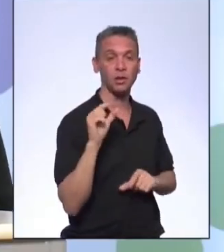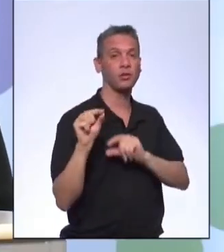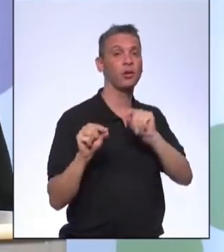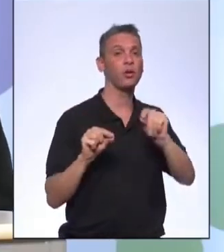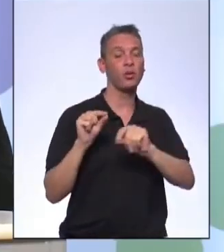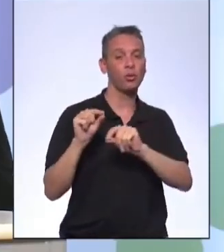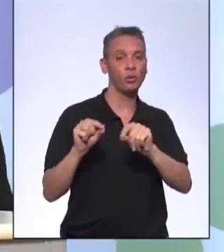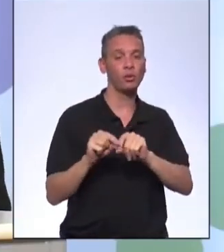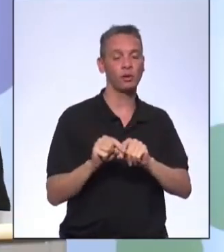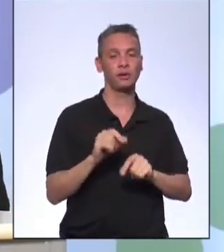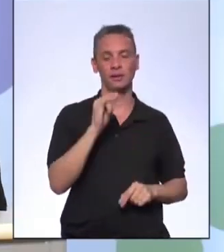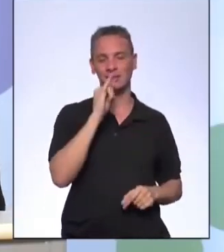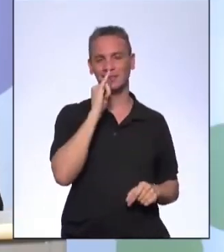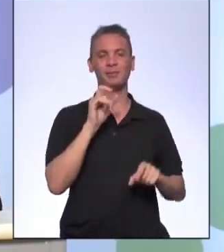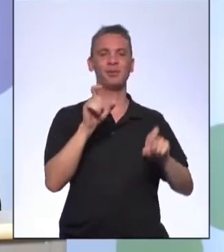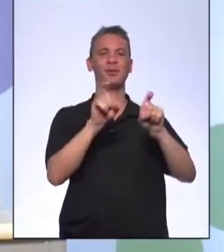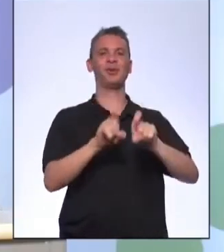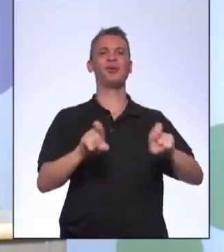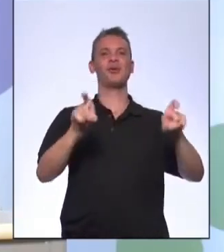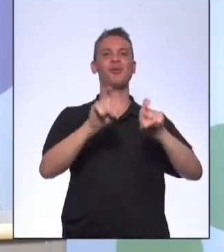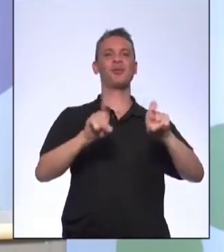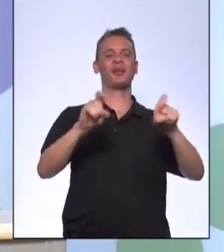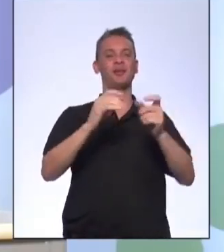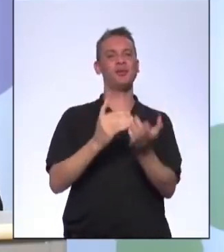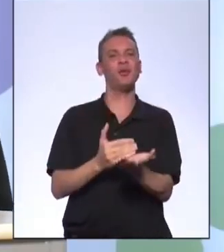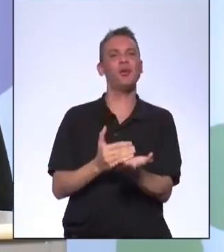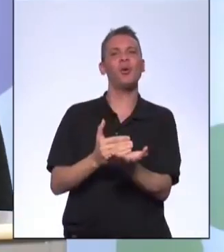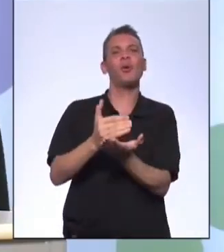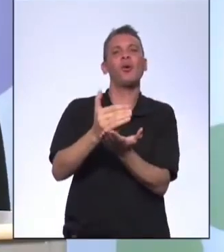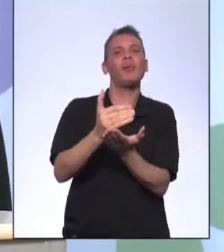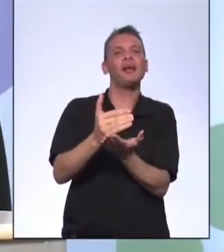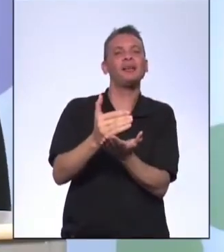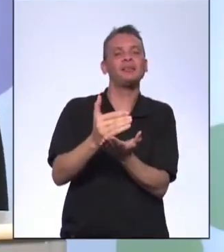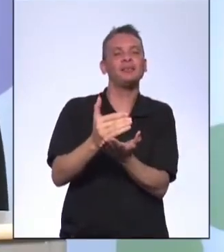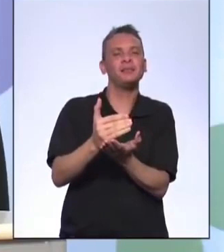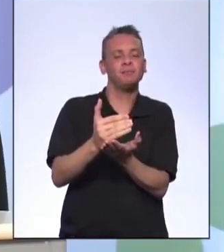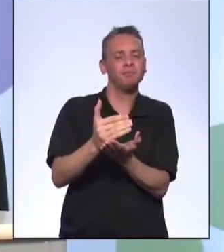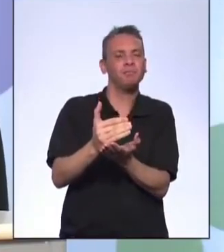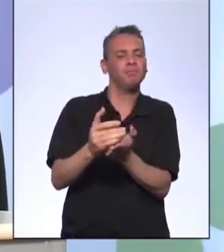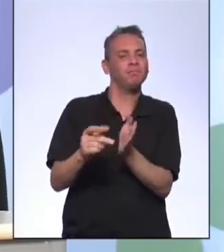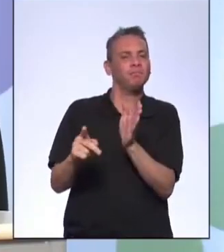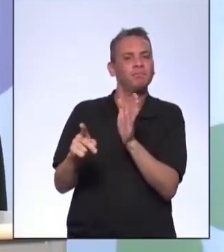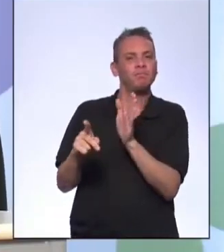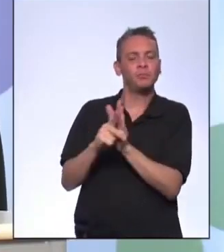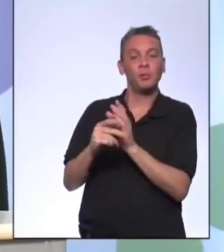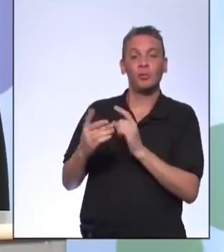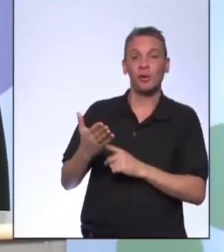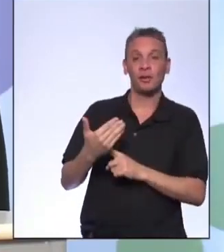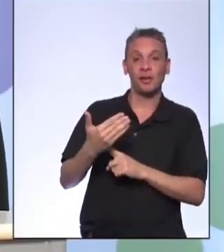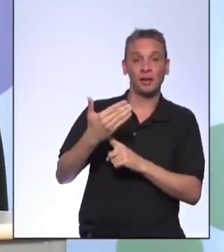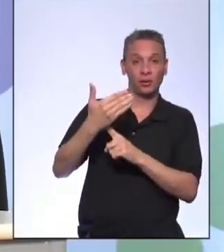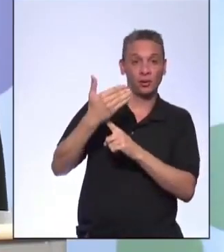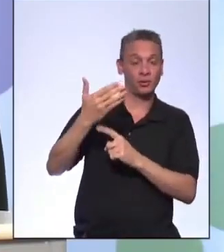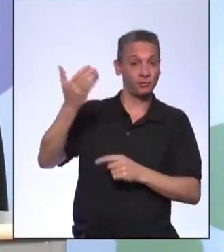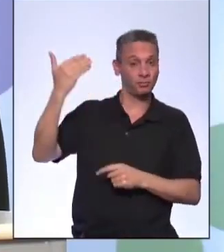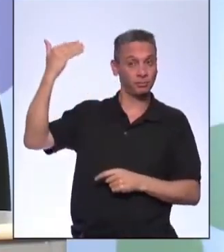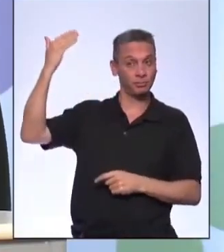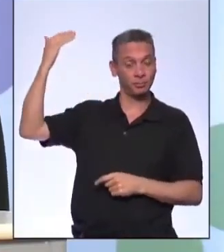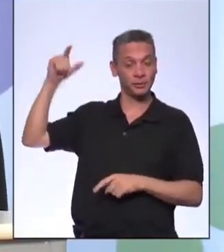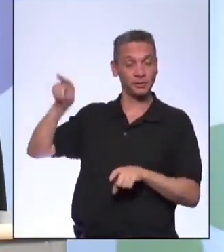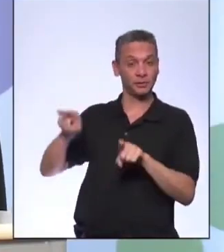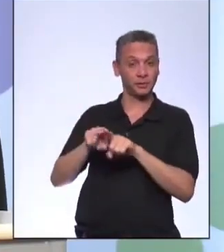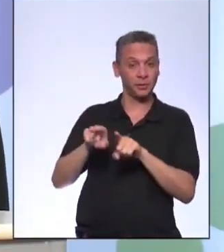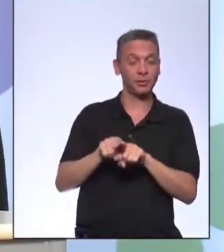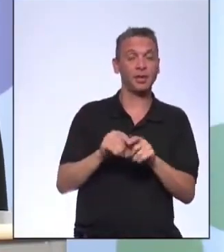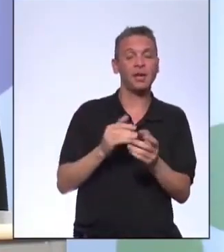gente, os computadores, eles começam a surgir, eles são produtos, né, de uma tecnologia de guerra, né, mas